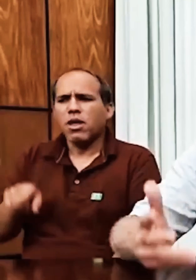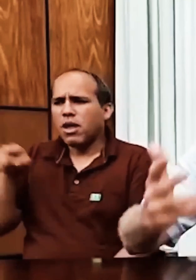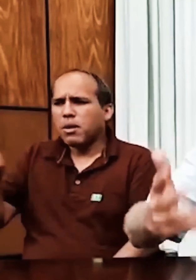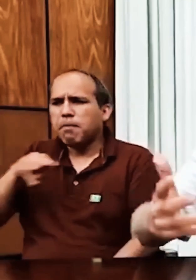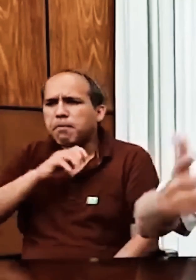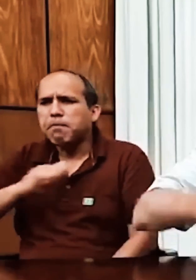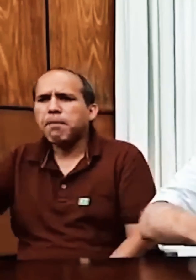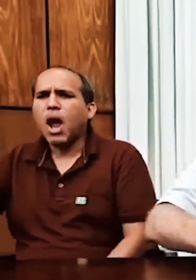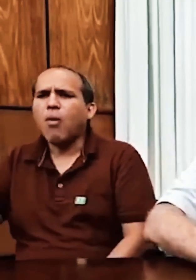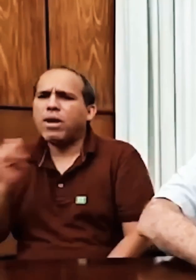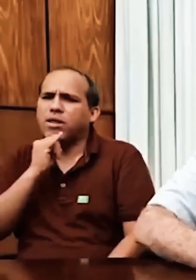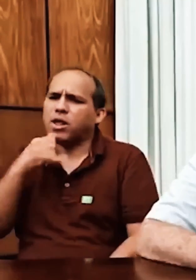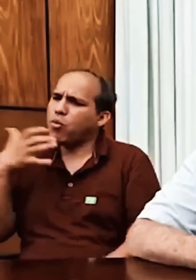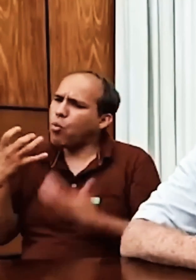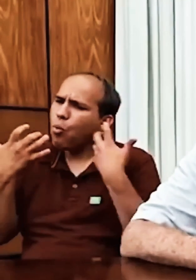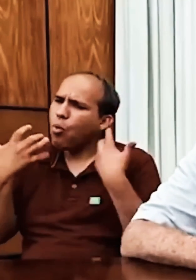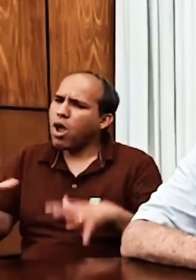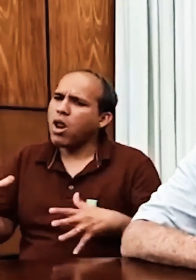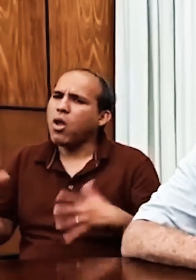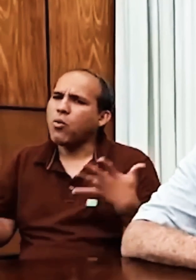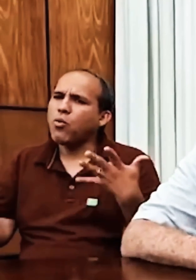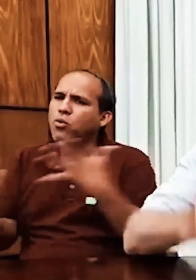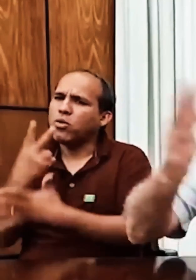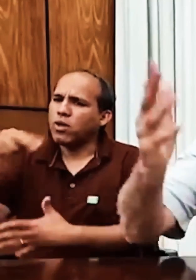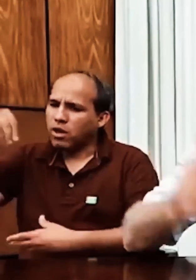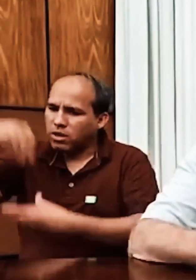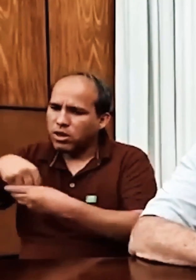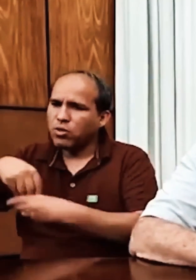exemplo do que eu não quero para o nosso Brasil.